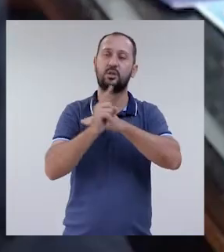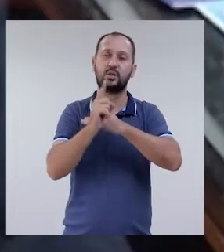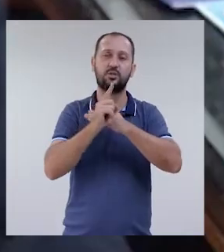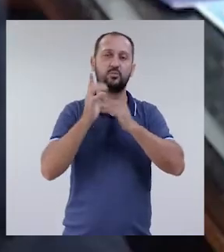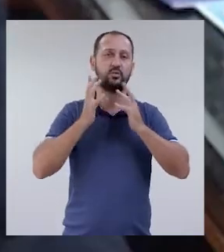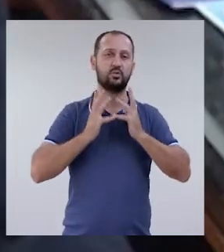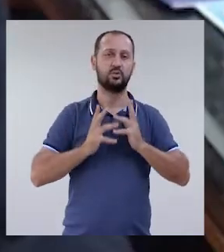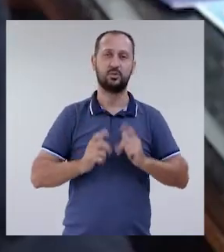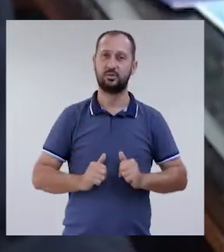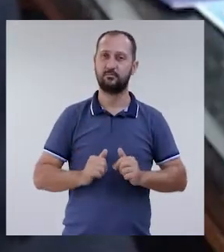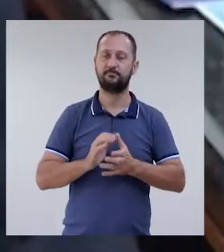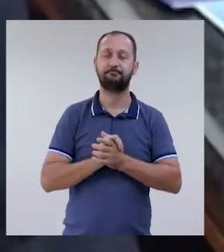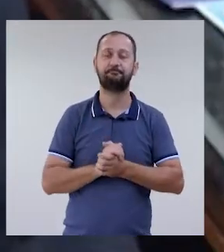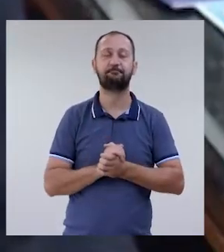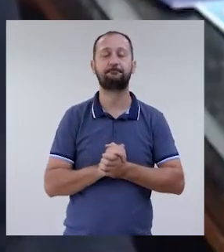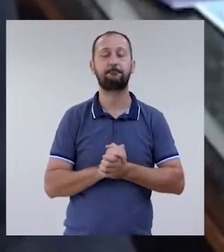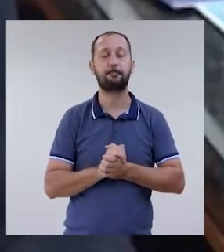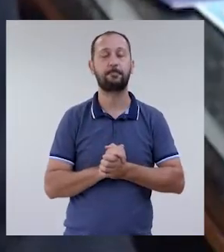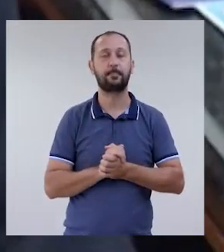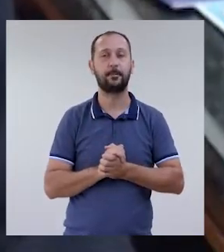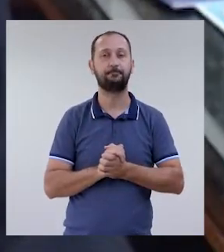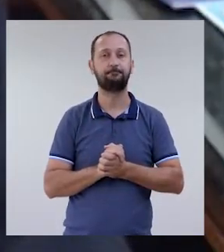sanitária? Sim,